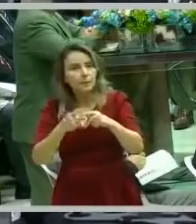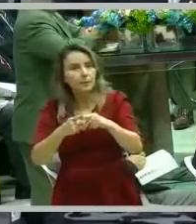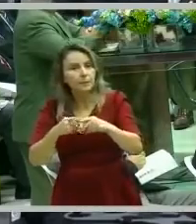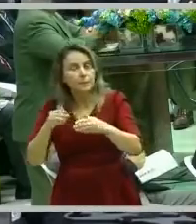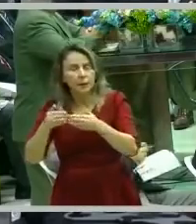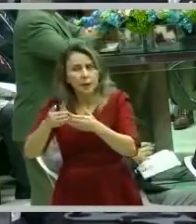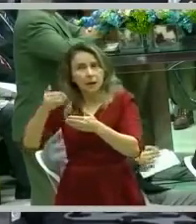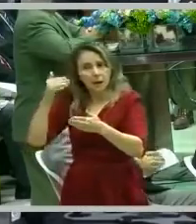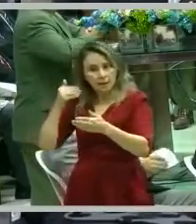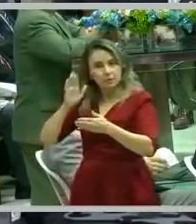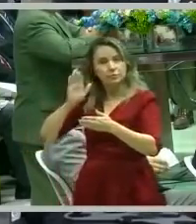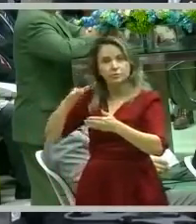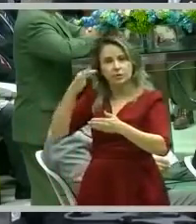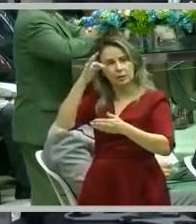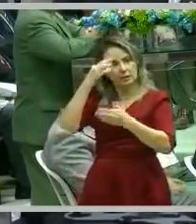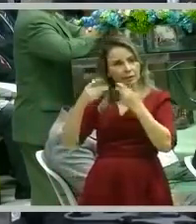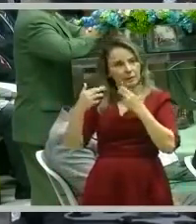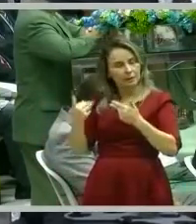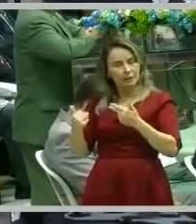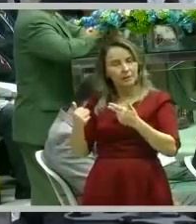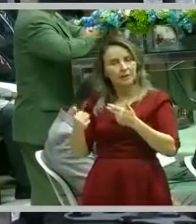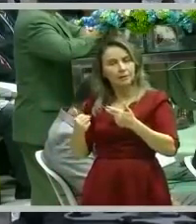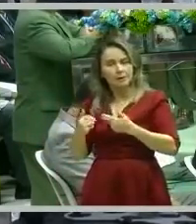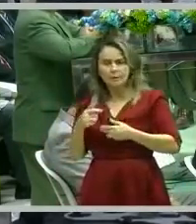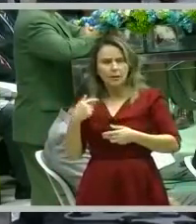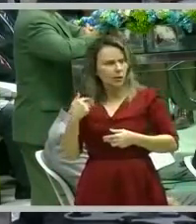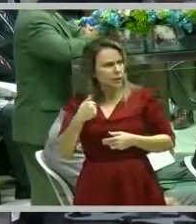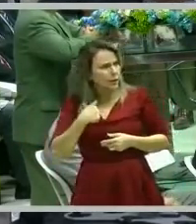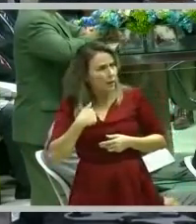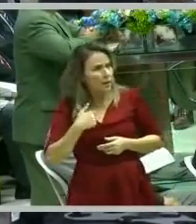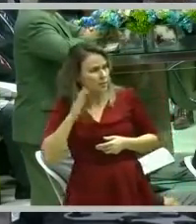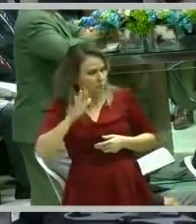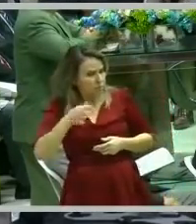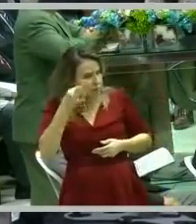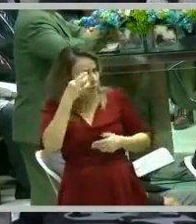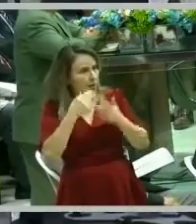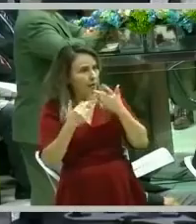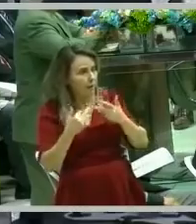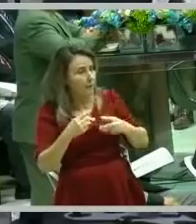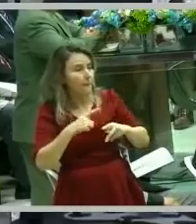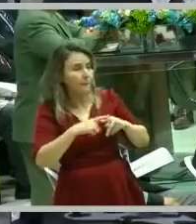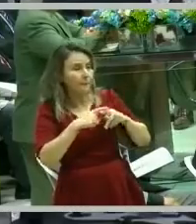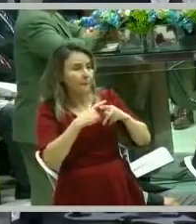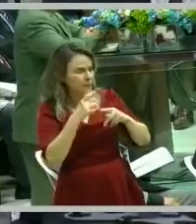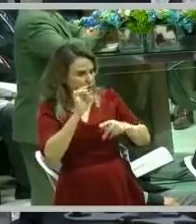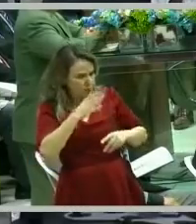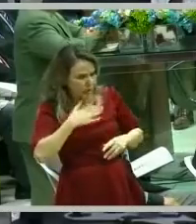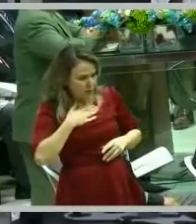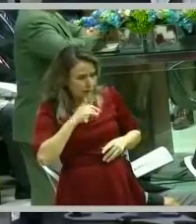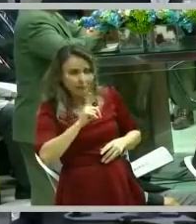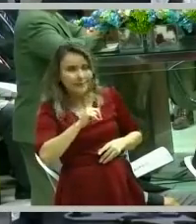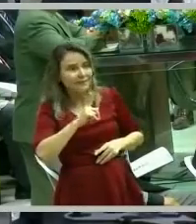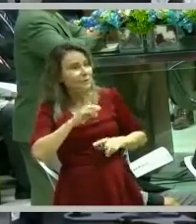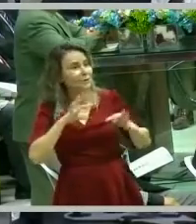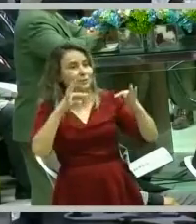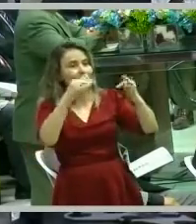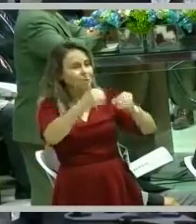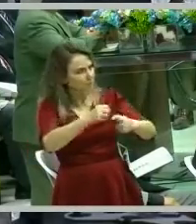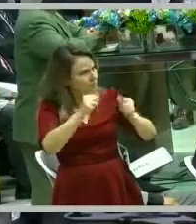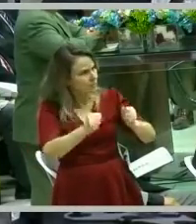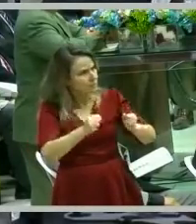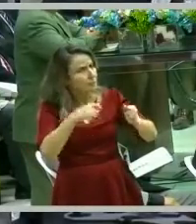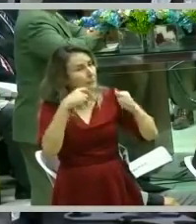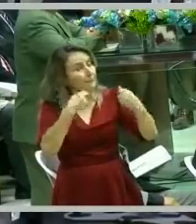que vocês estão vendo eu receber é para nós. Mas é para vocês também. Se vocês se arrependerem, vocês